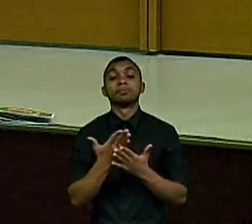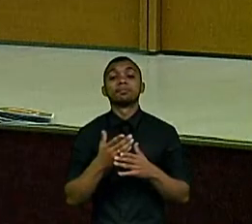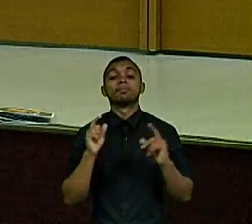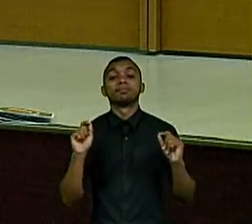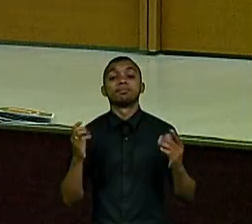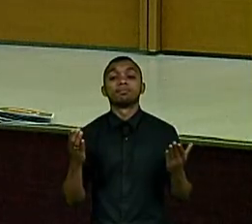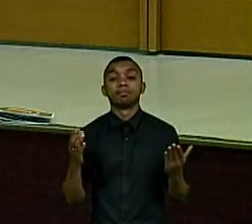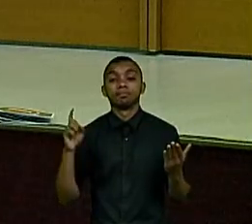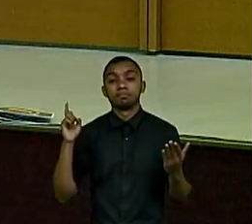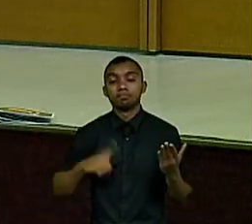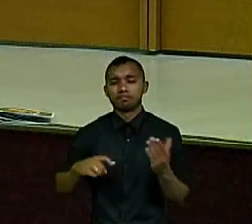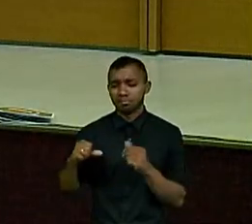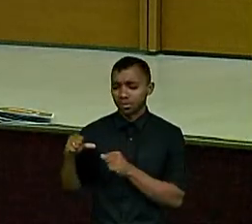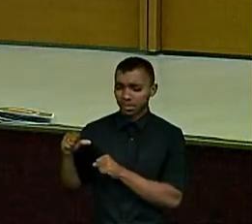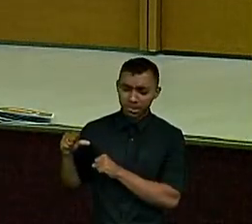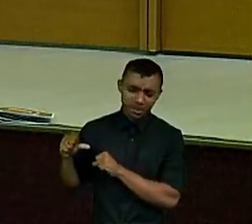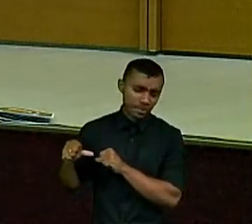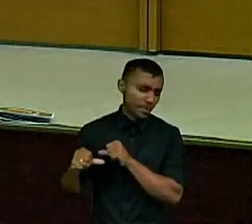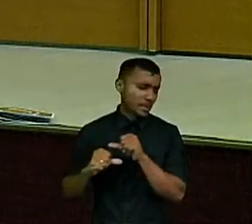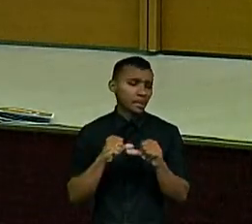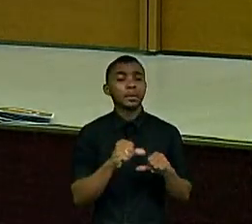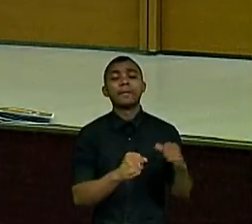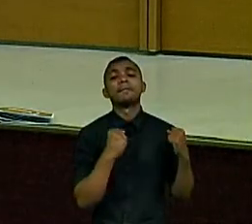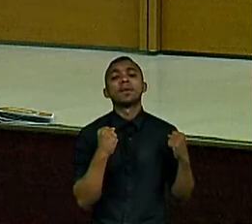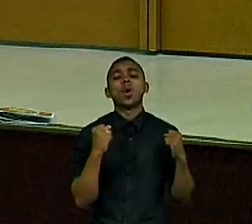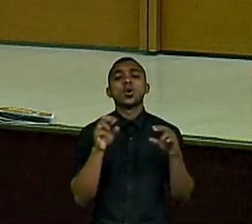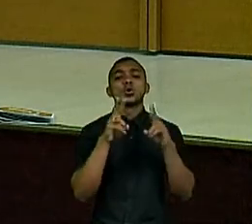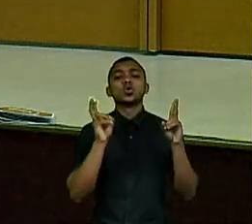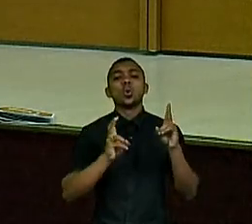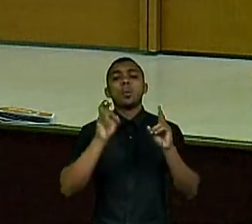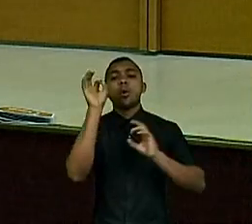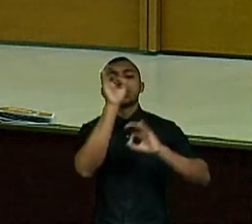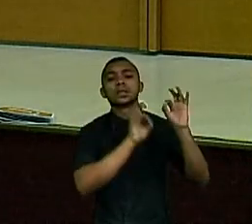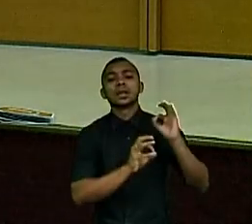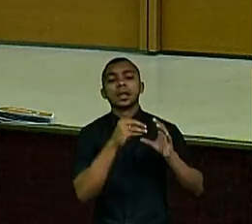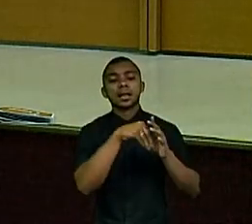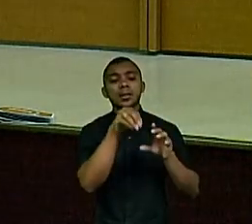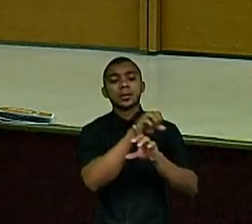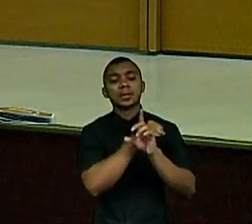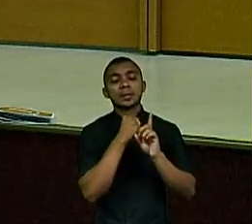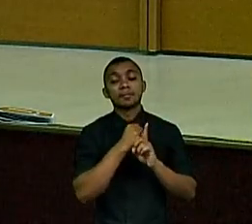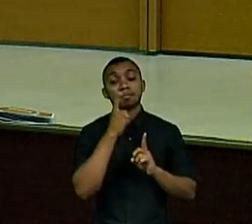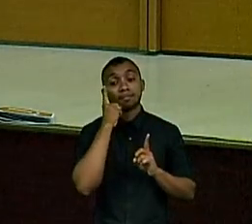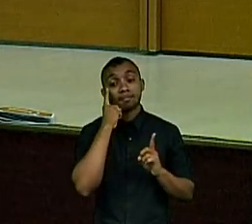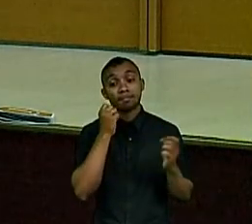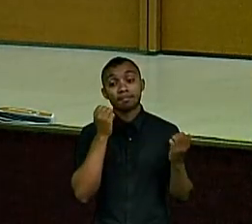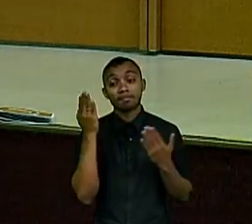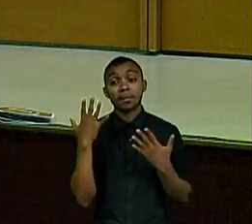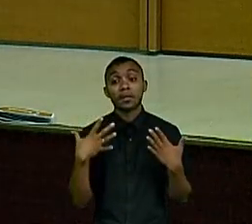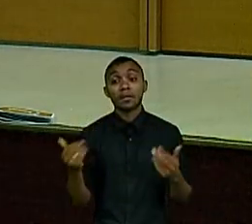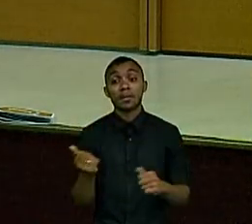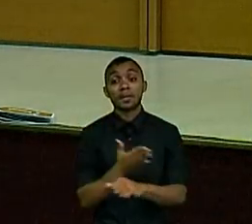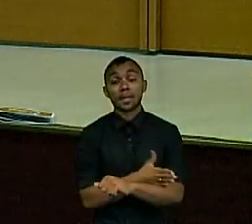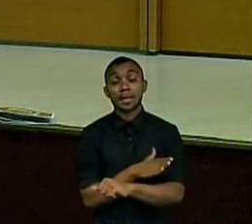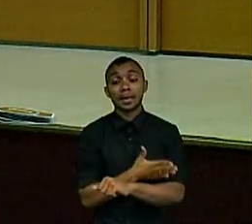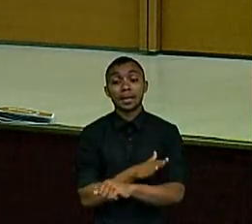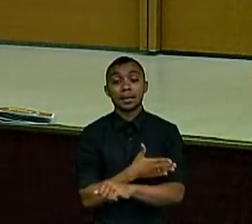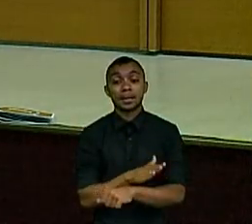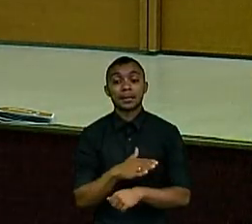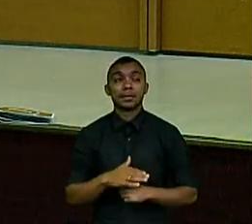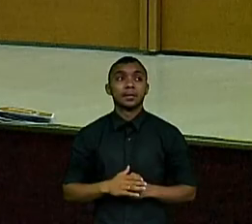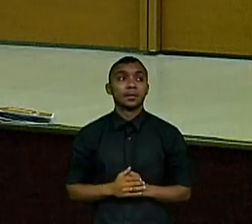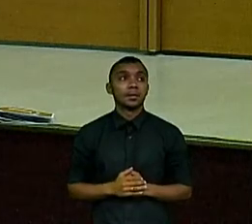mudanças profundas na organização da sociedade vamos sugestões para não ficar só na teoria